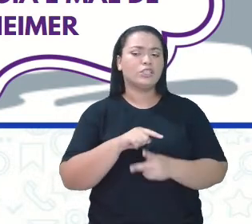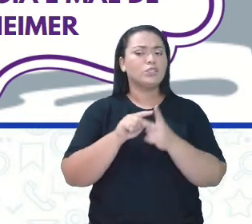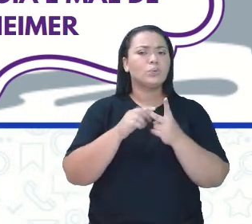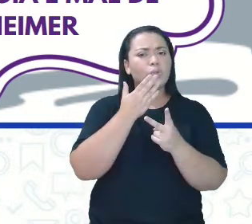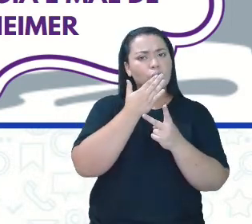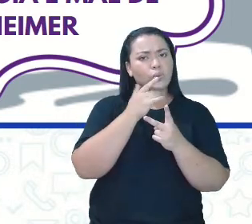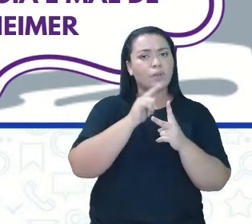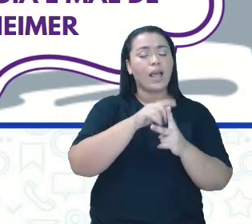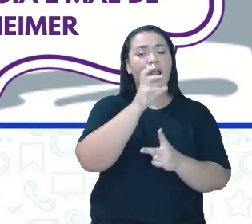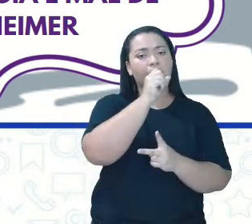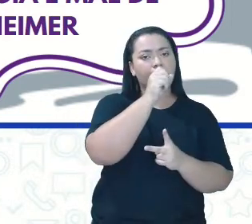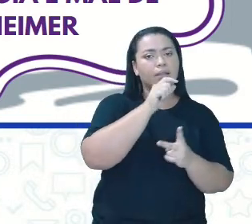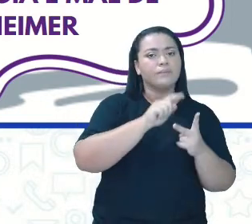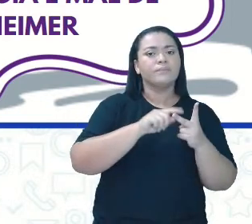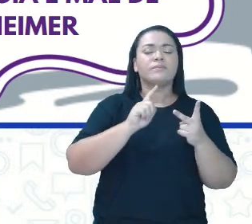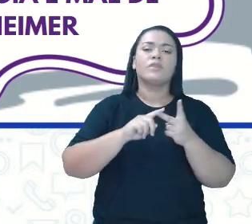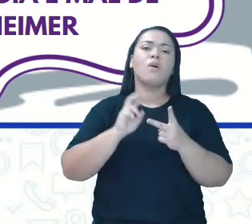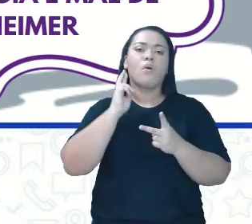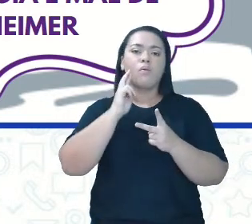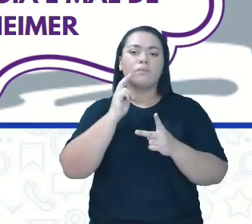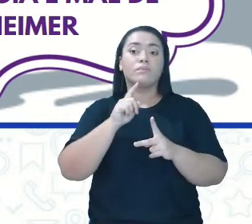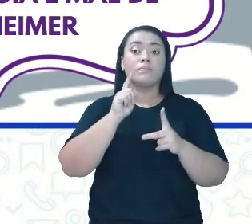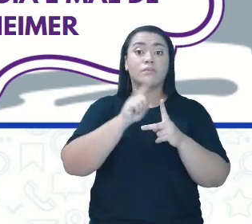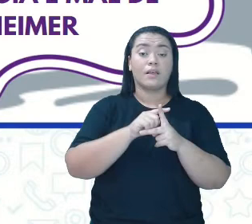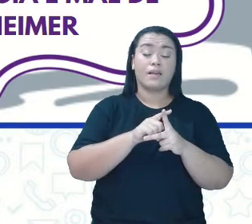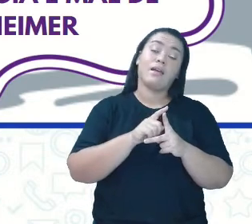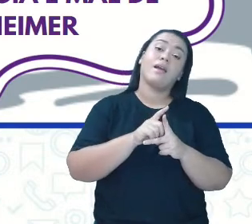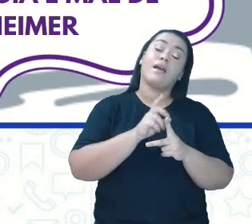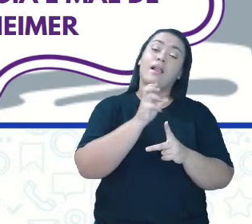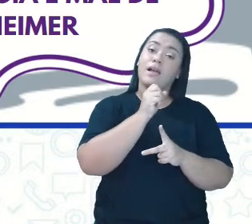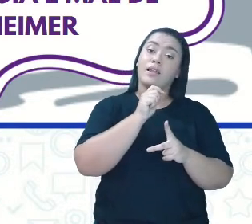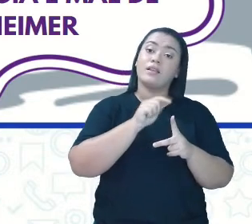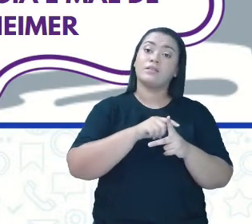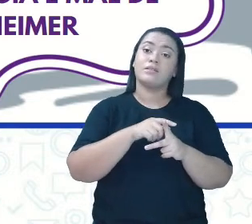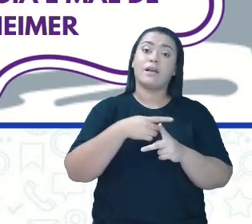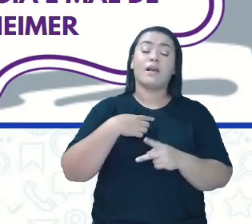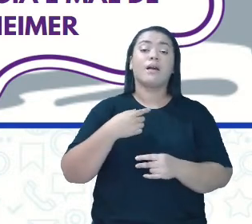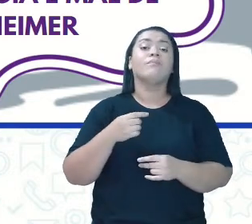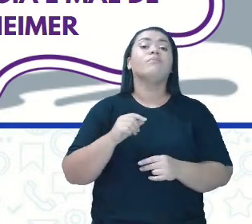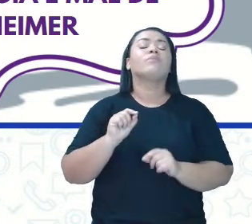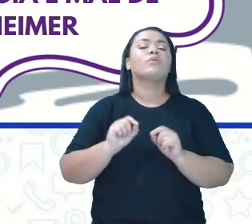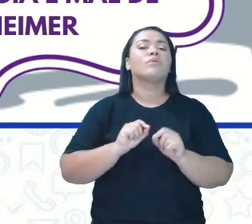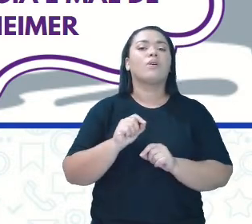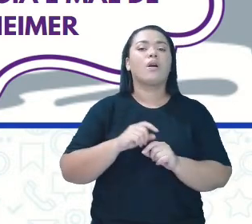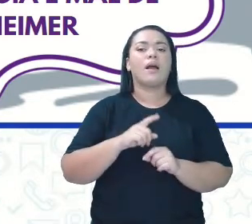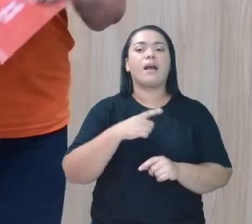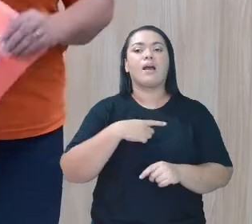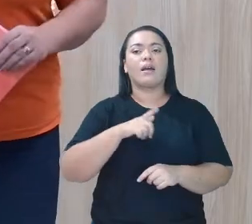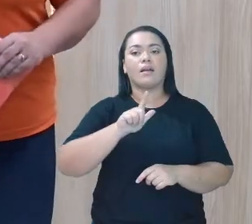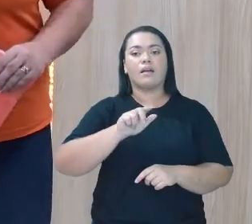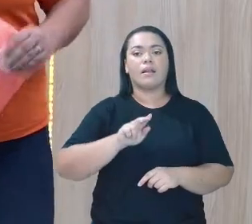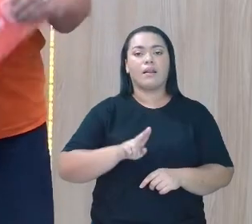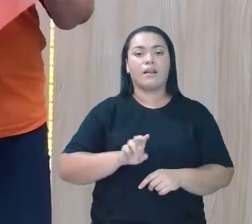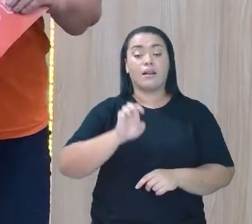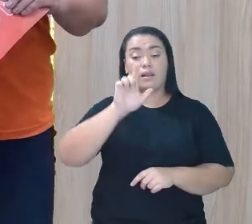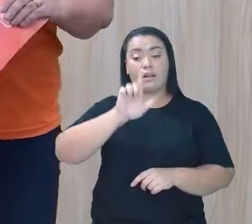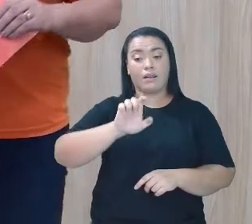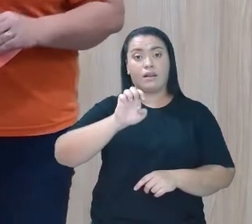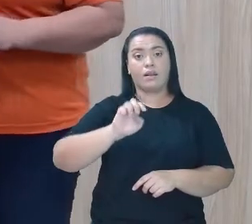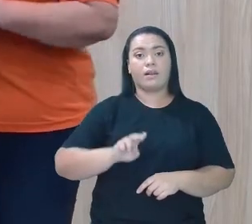e o lilás. O laranja em combate à leucemia e o lilás a conscientização e a prevenção ao lúpus,